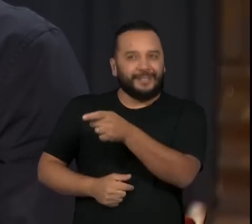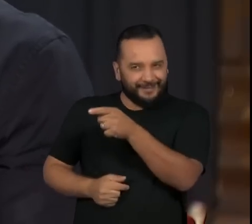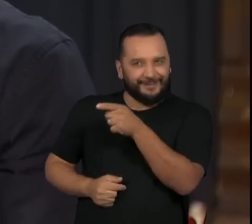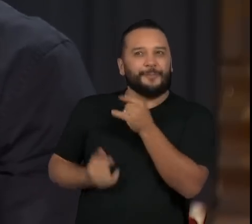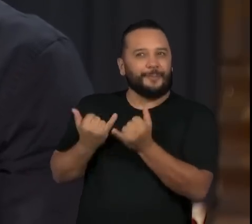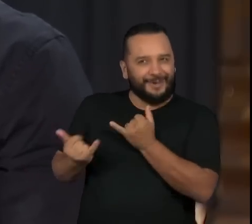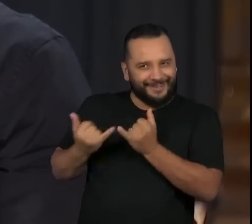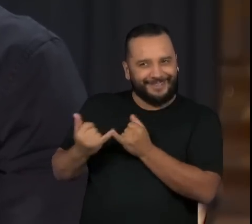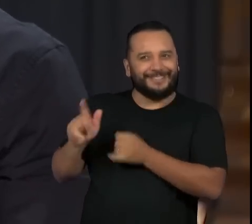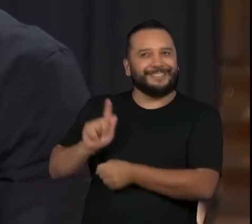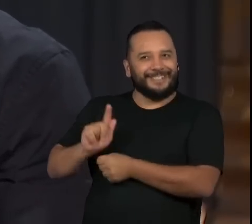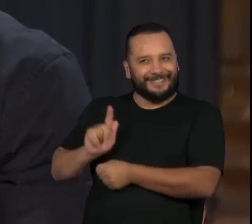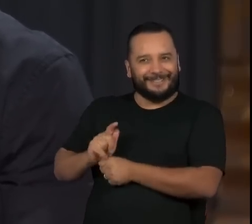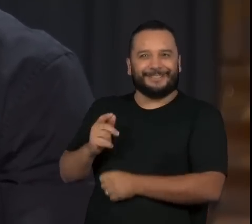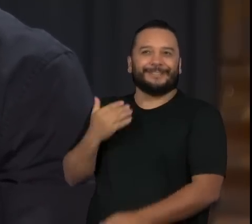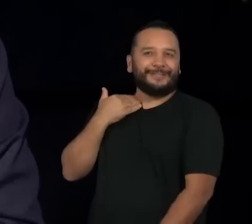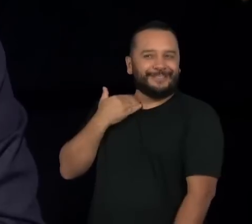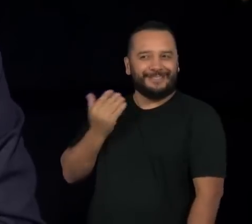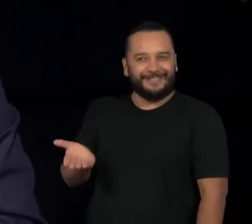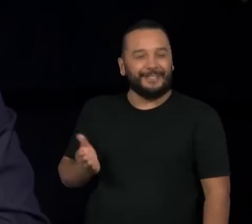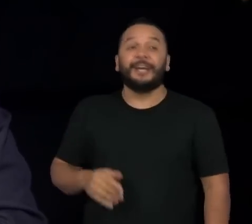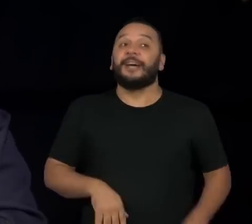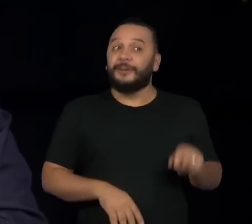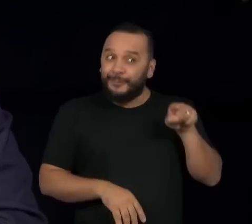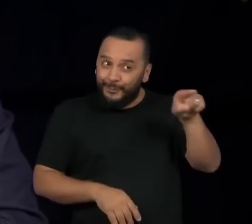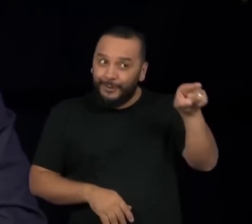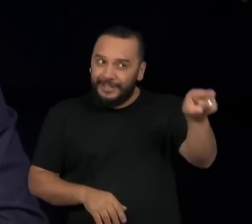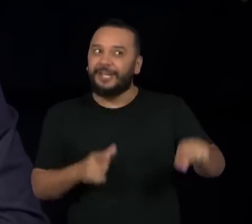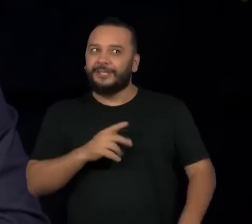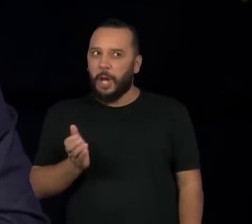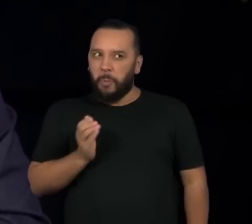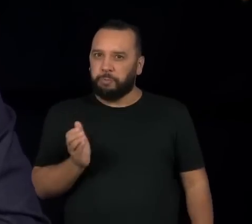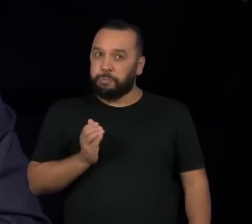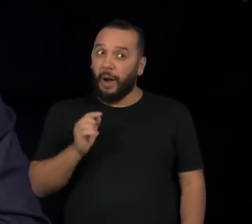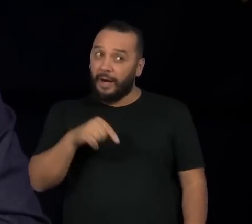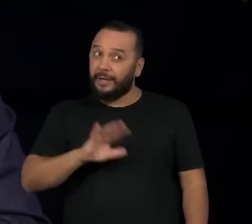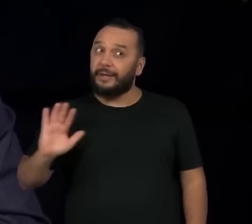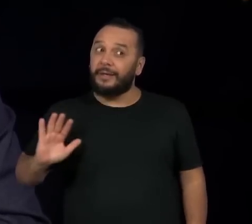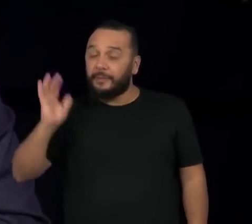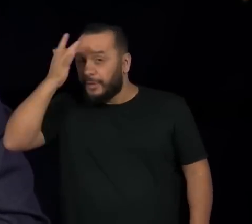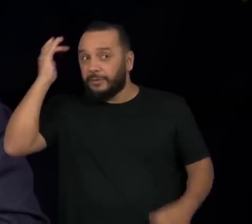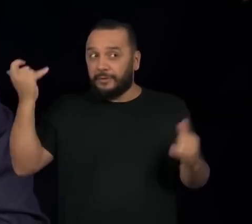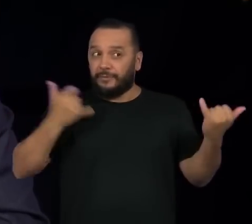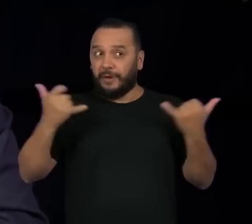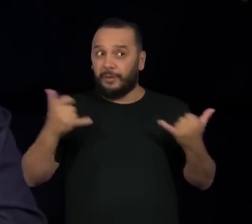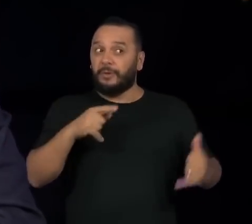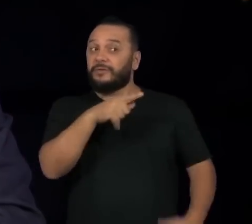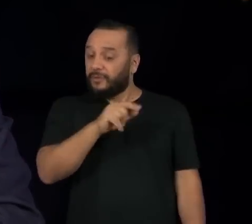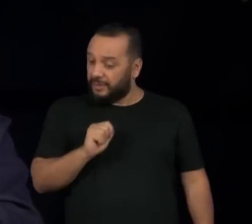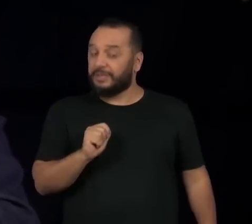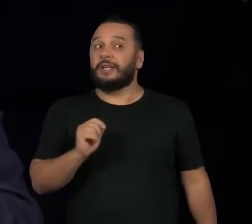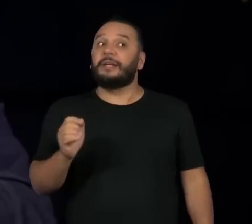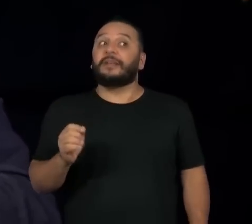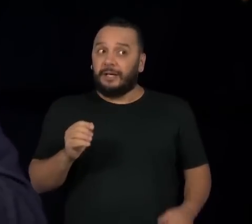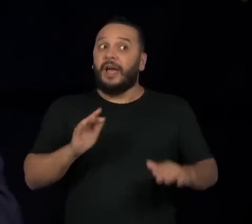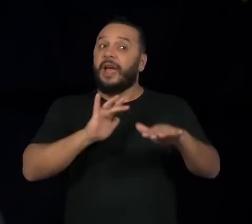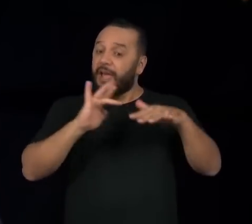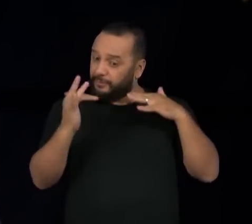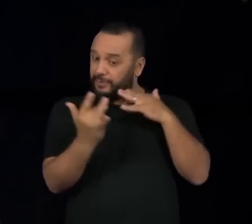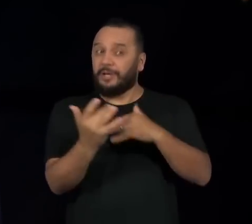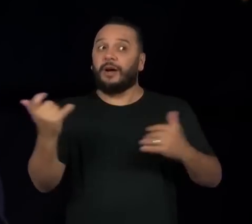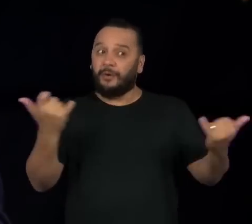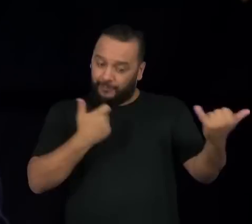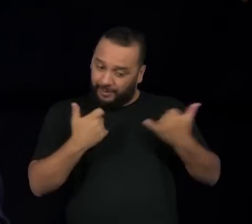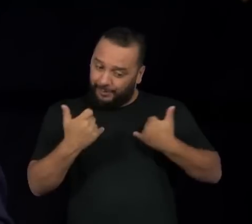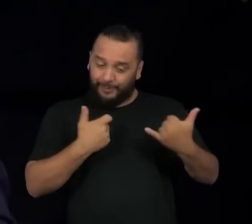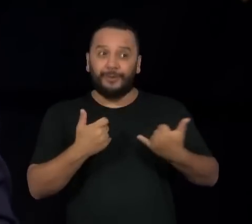pra caramba, pô. Eu acho que é você que tem o poder aqui. Pelo menos é o que dizem. Dizem as redes agora